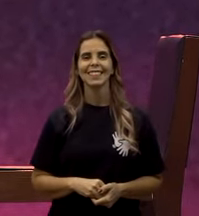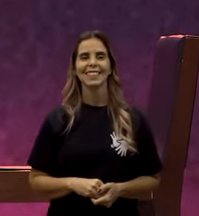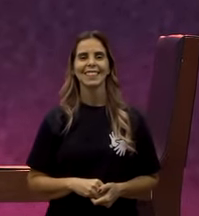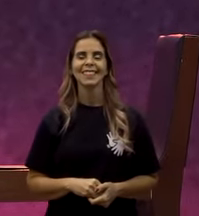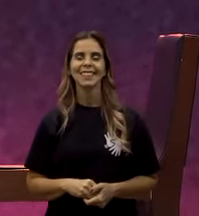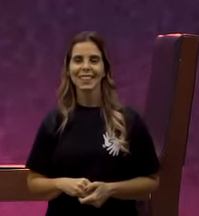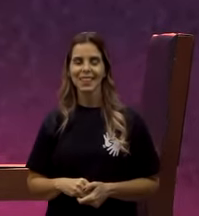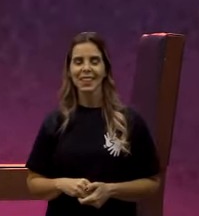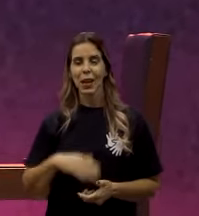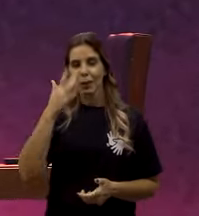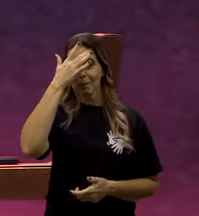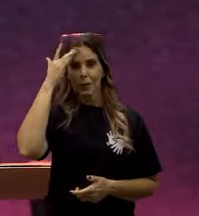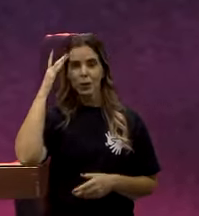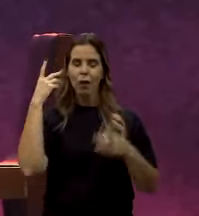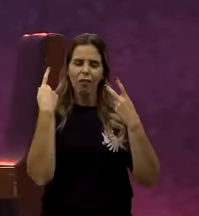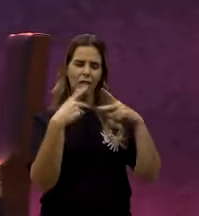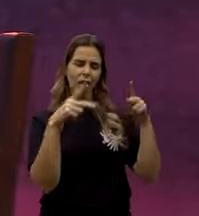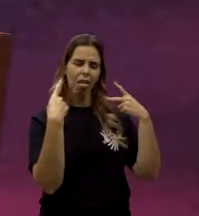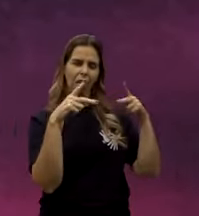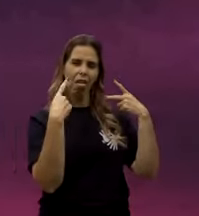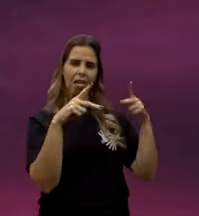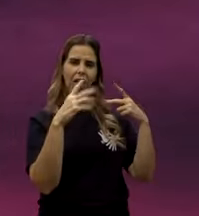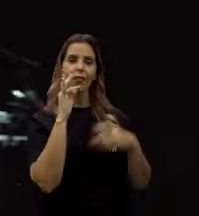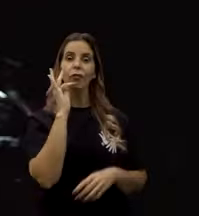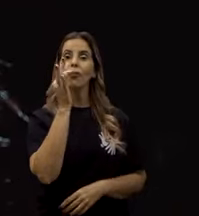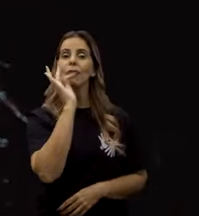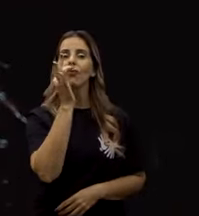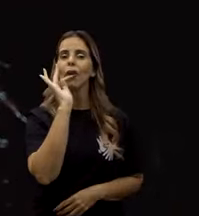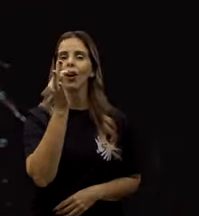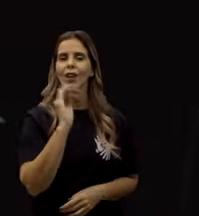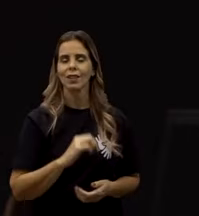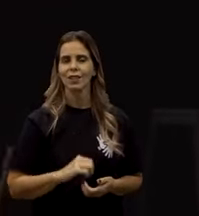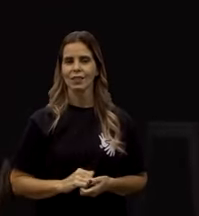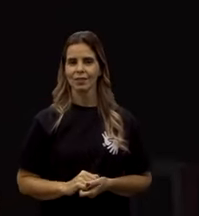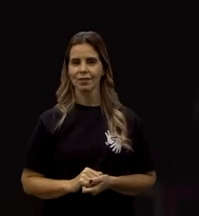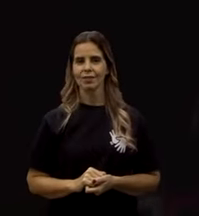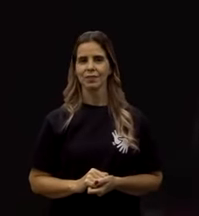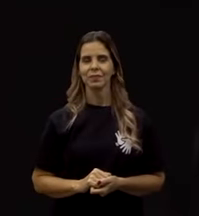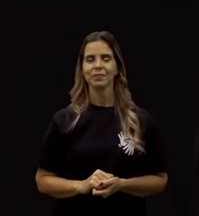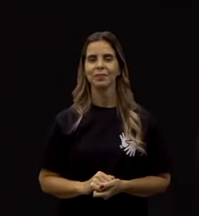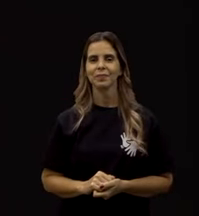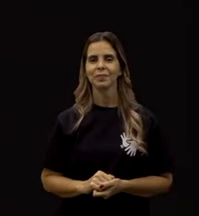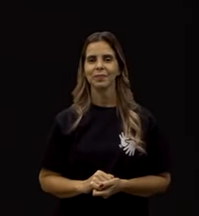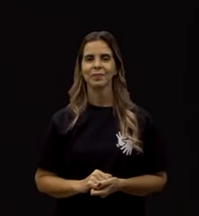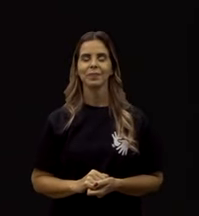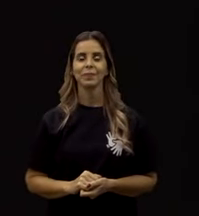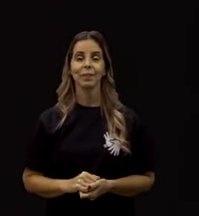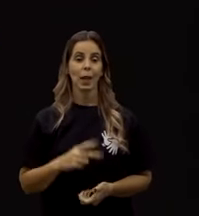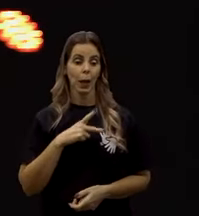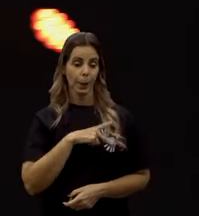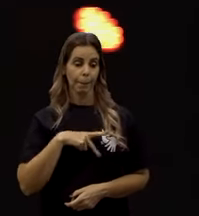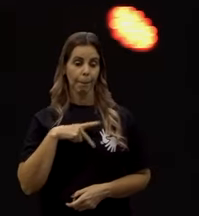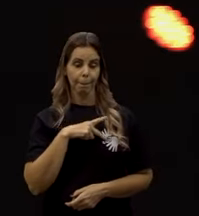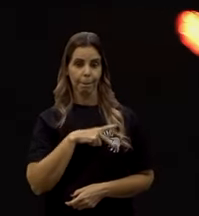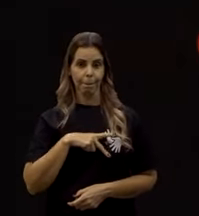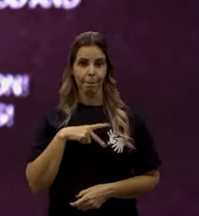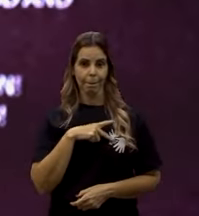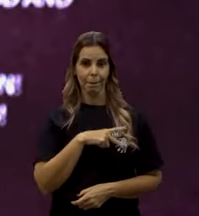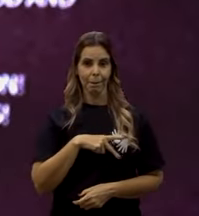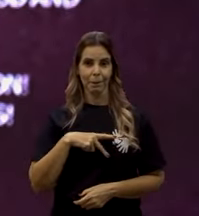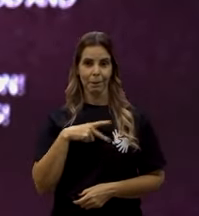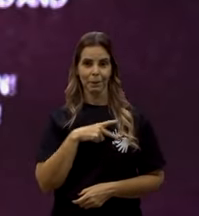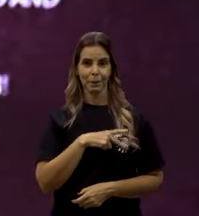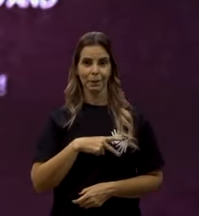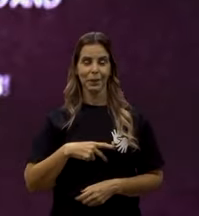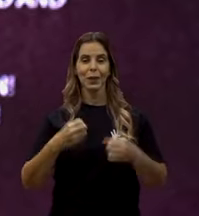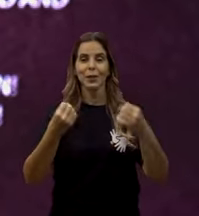falador fofoqueiro conversador é incrível que Paulo diz assim olha o que Paulo fala cara